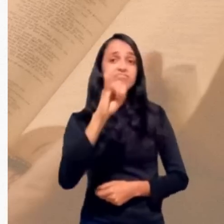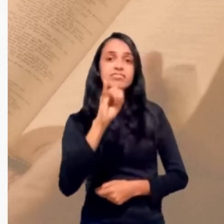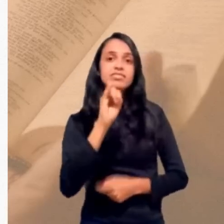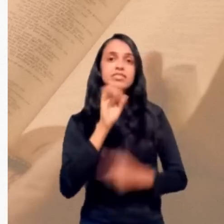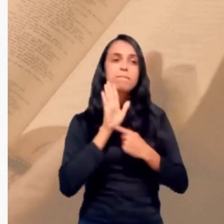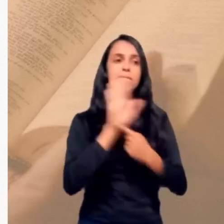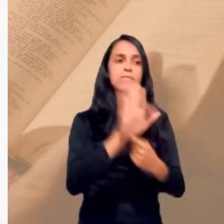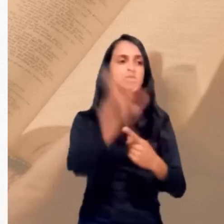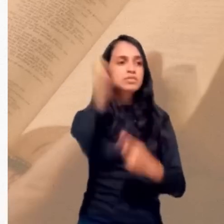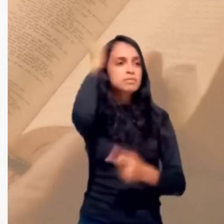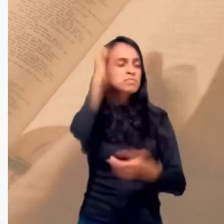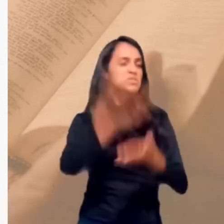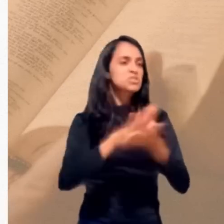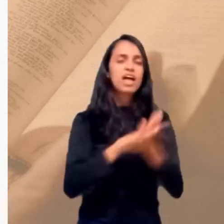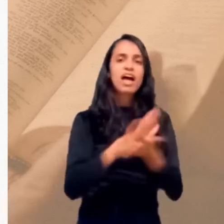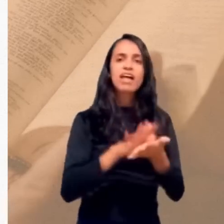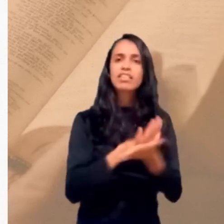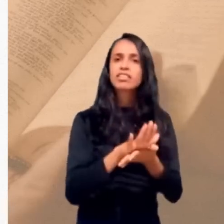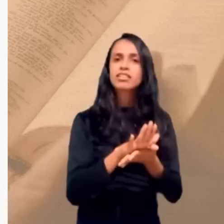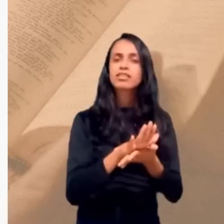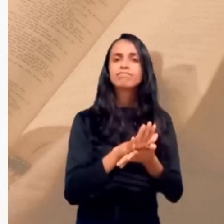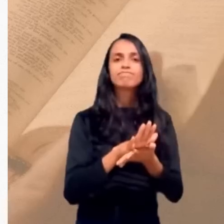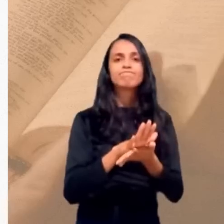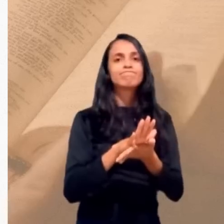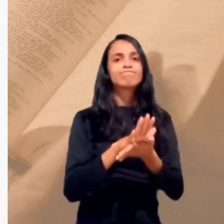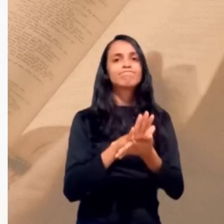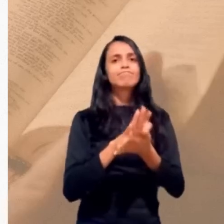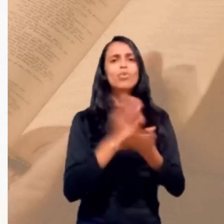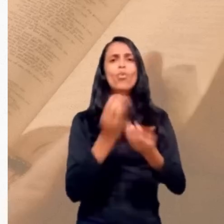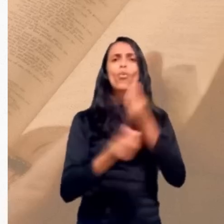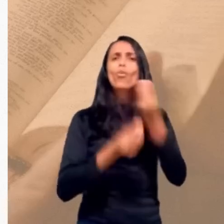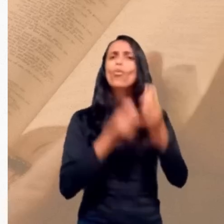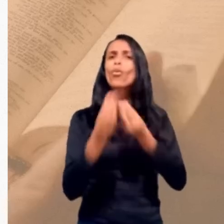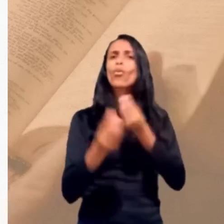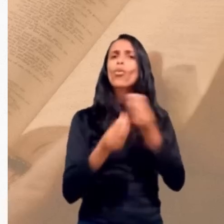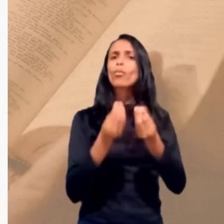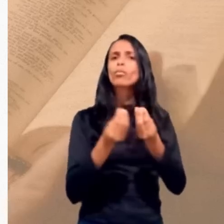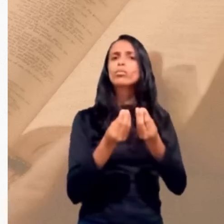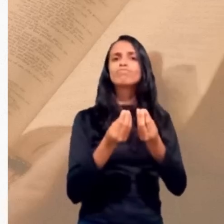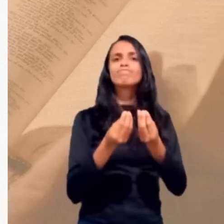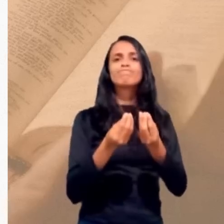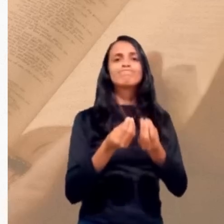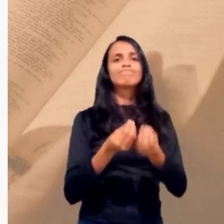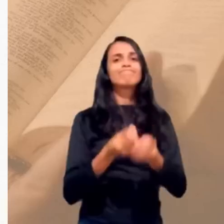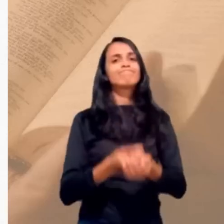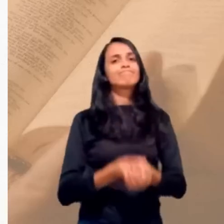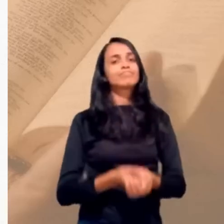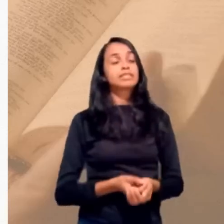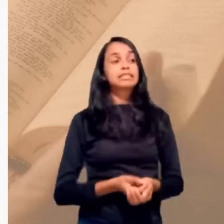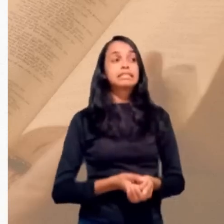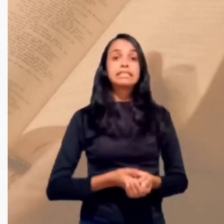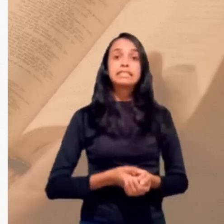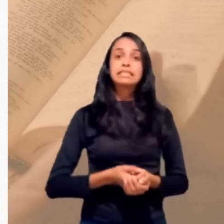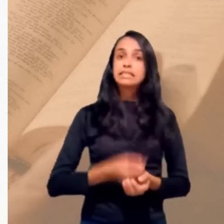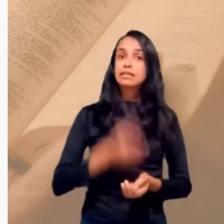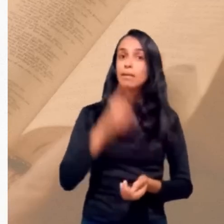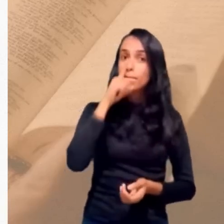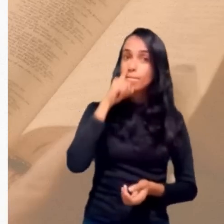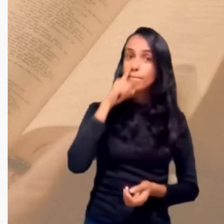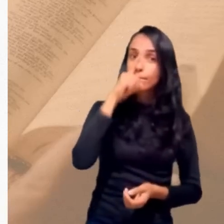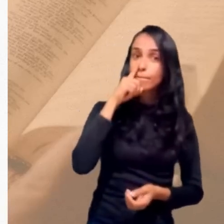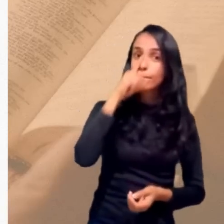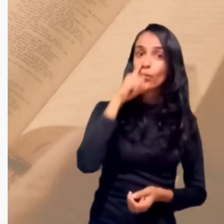pecado, embora dele se houvesse arrependido, poderia destruir-lhe a influência como ministro de